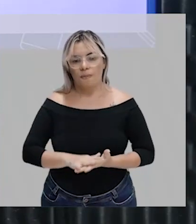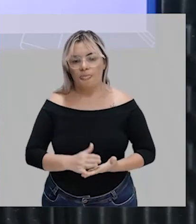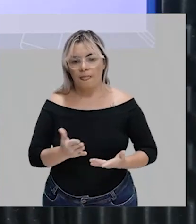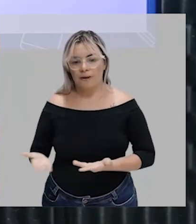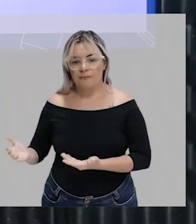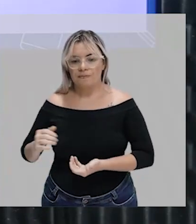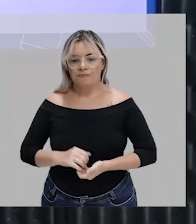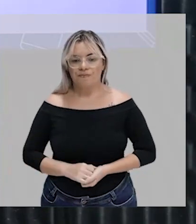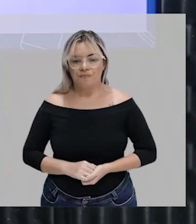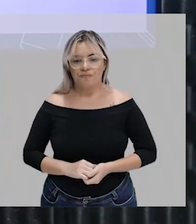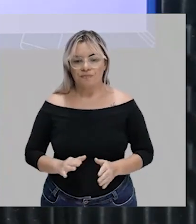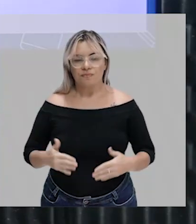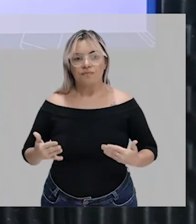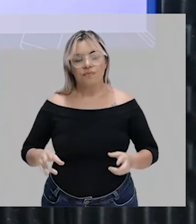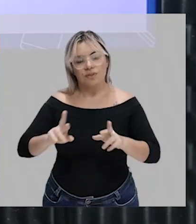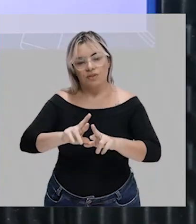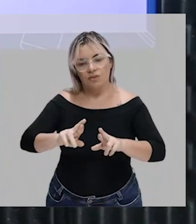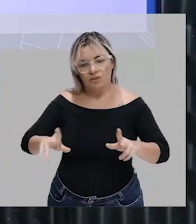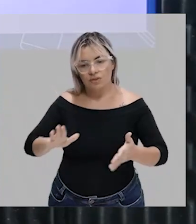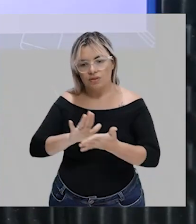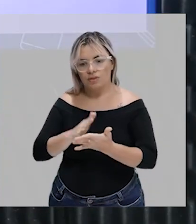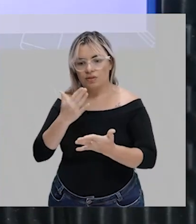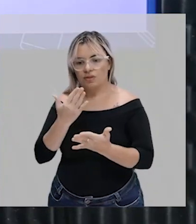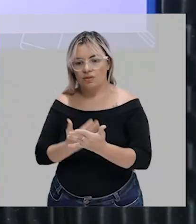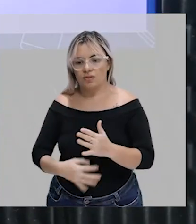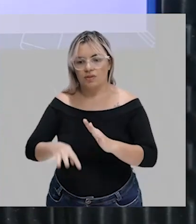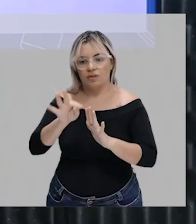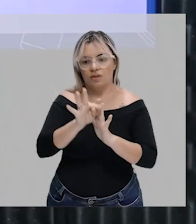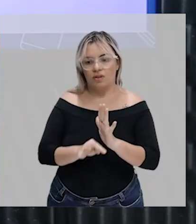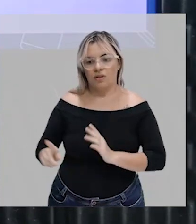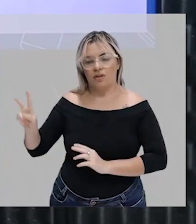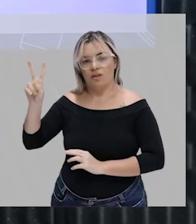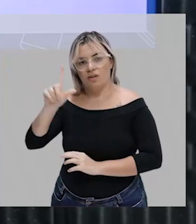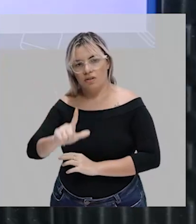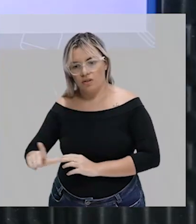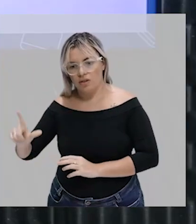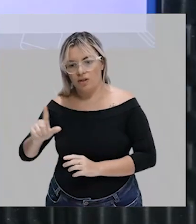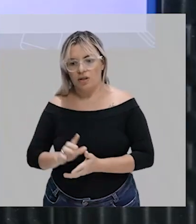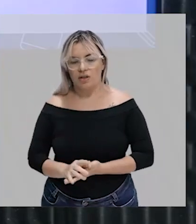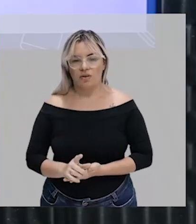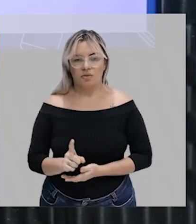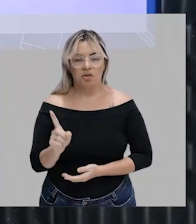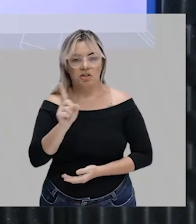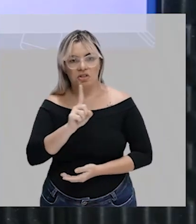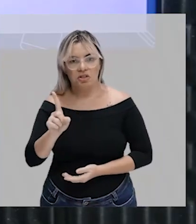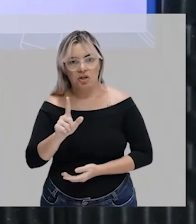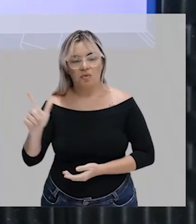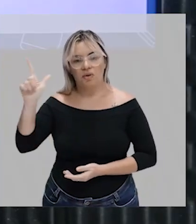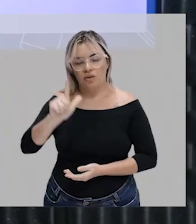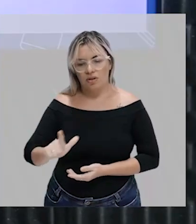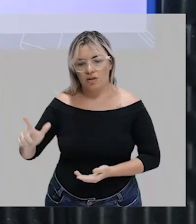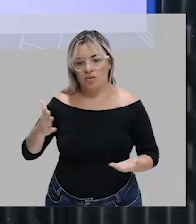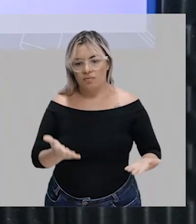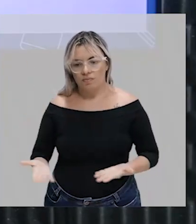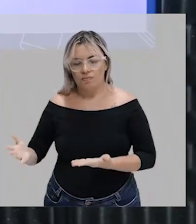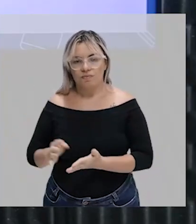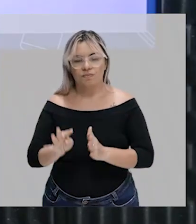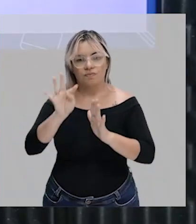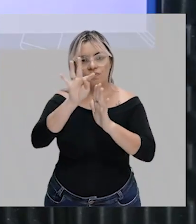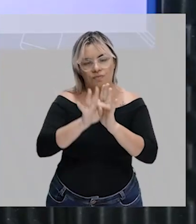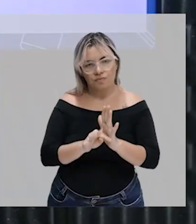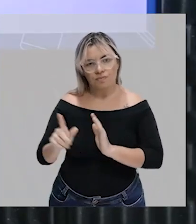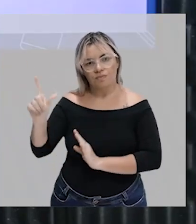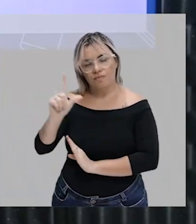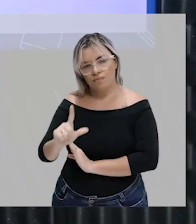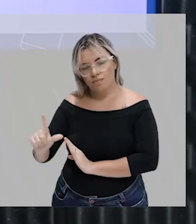na interpretação de um texto literário e de um texto não literário. Gente, o texto literário, ele